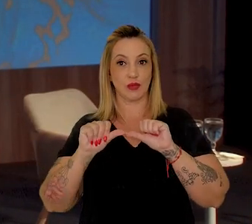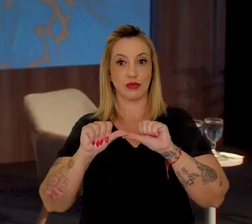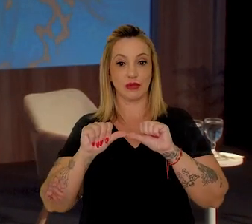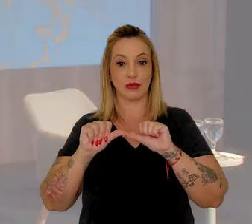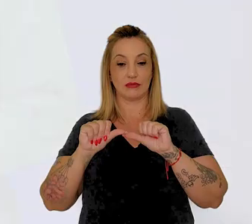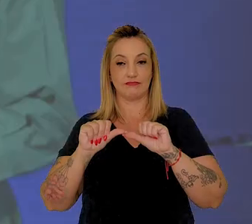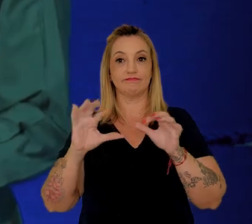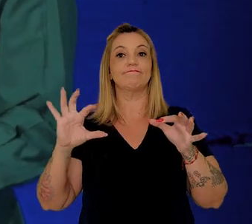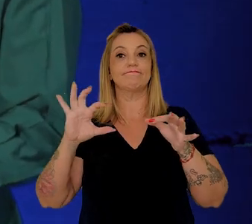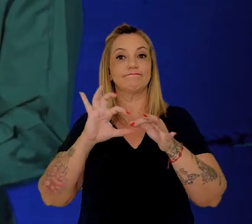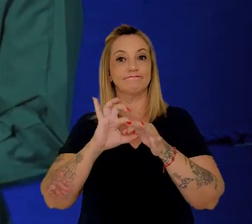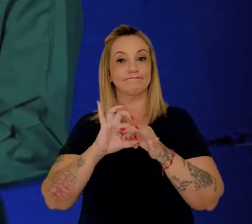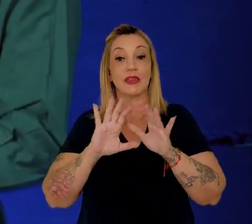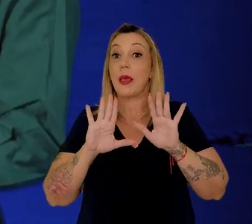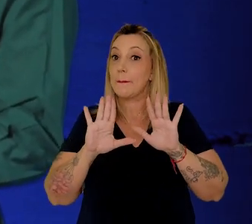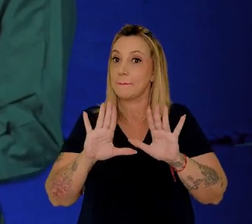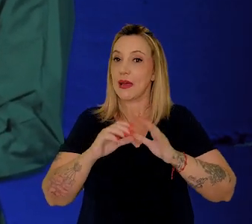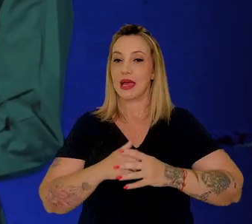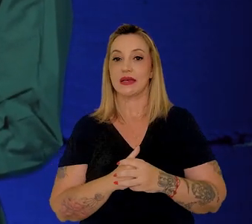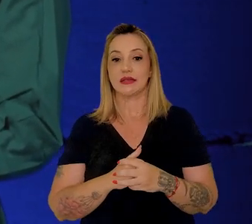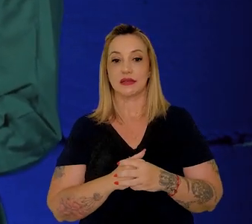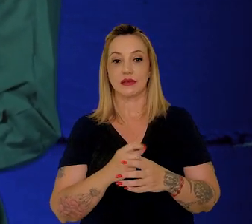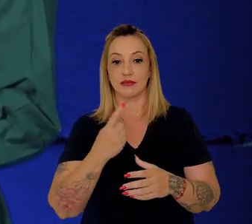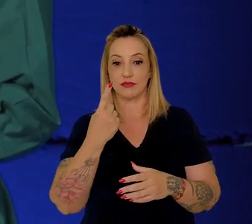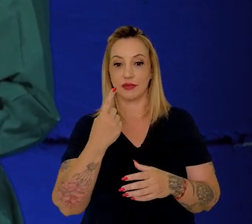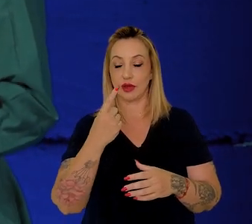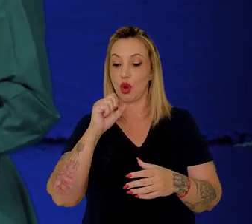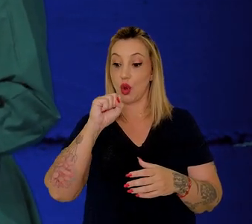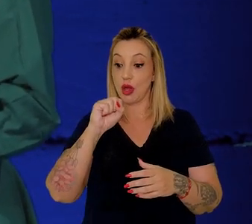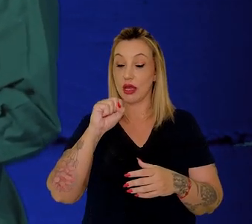Associados mas veja em